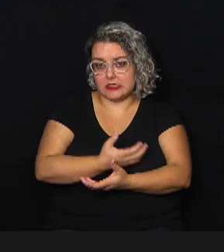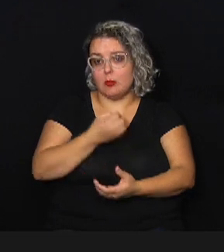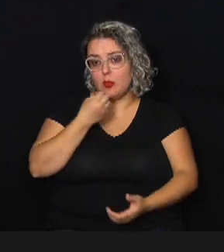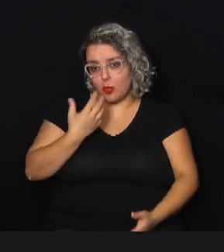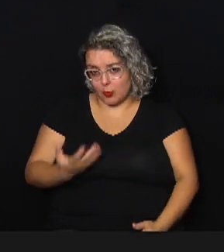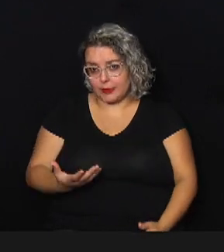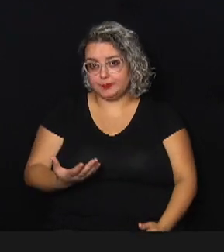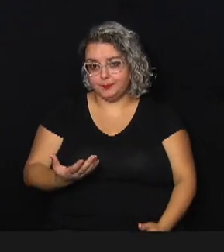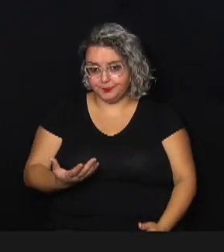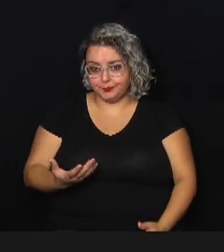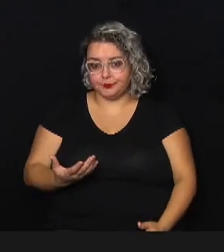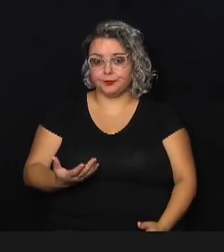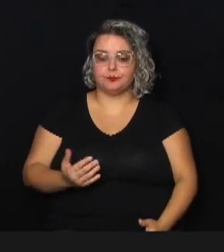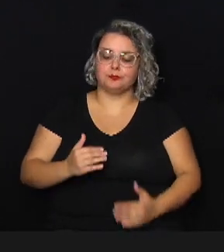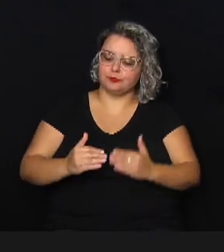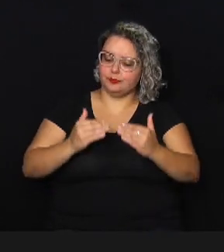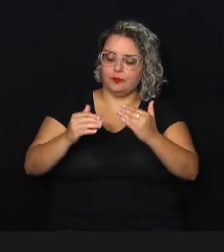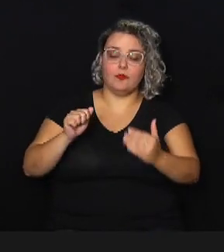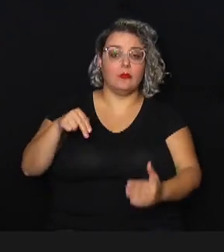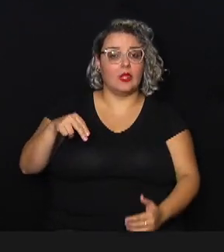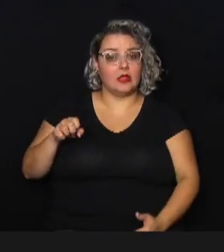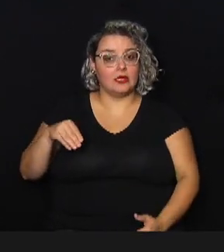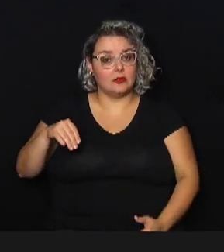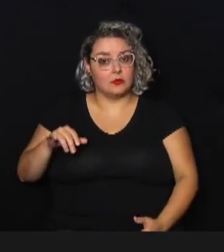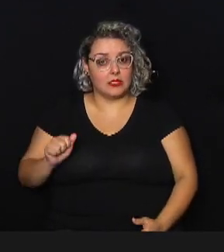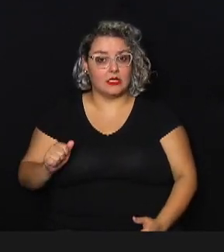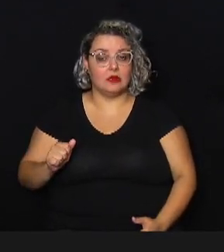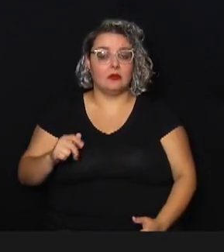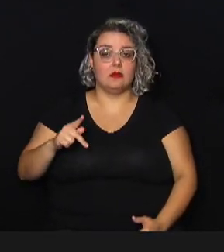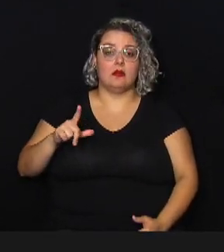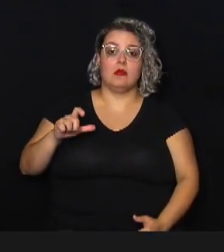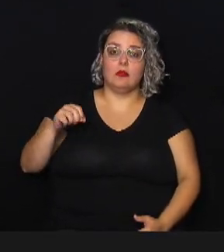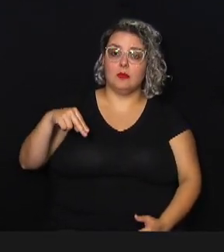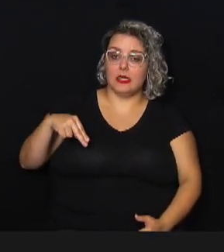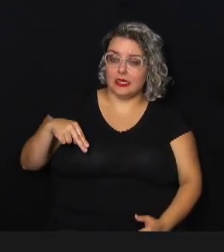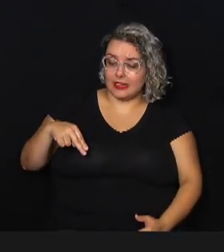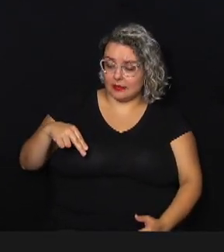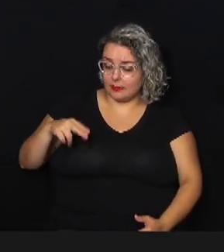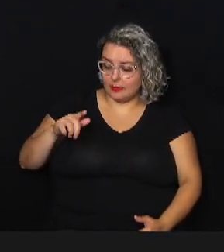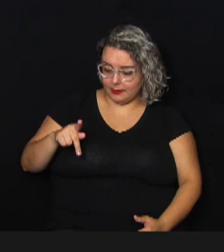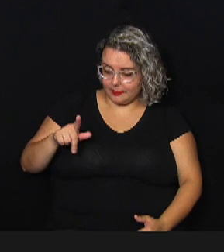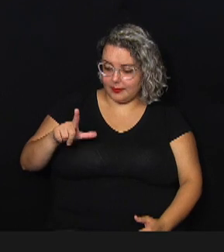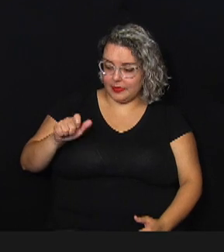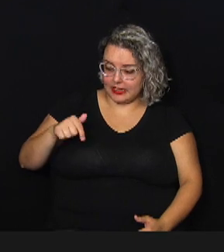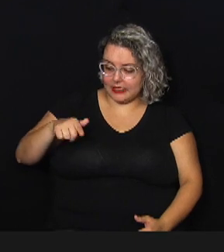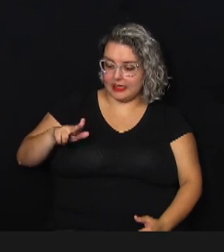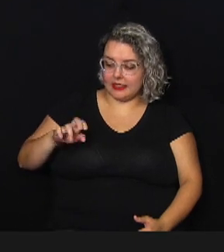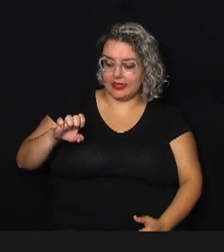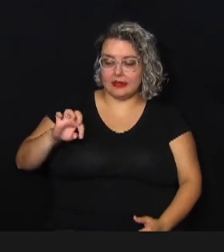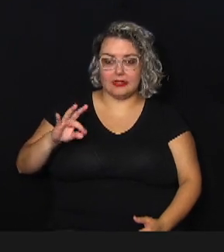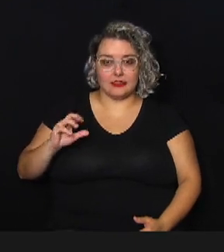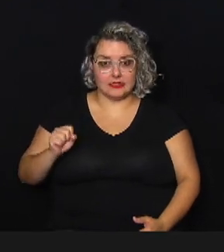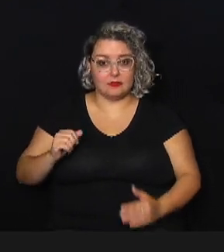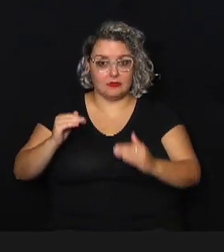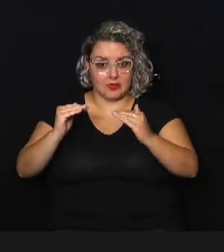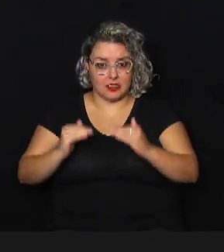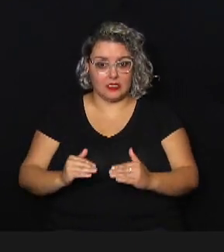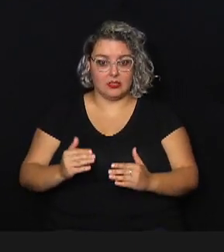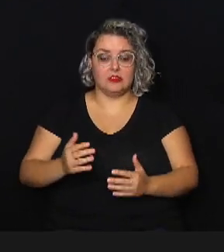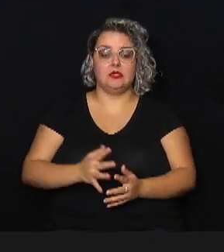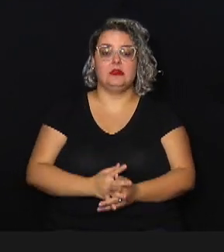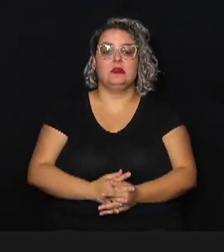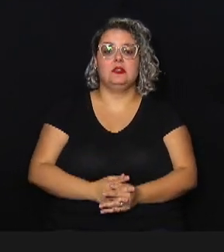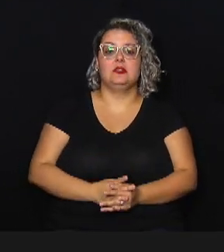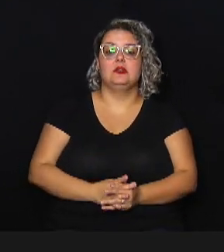evoluindo o paciente com anemia, com as plaquetas baixas, e num primeiro momento, com a contagem dos glóbulos brancos, que são os leucócitos, eles